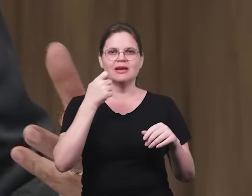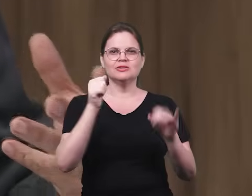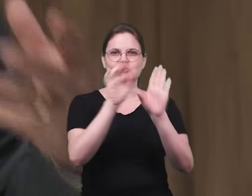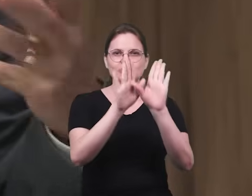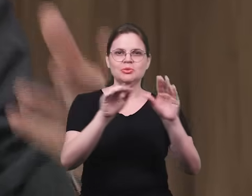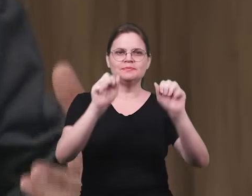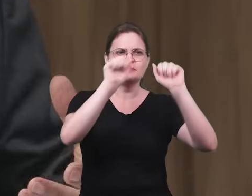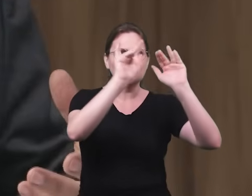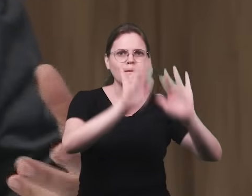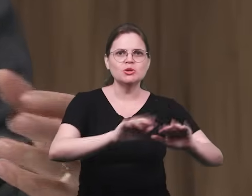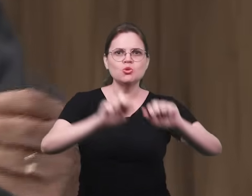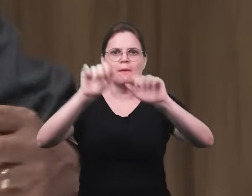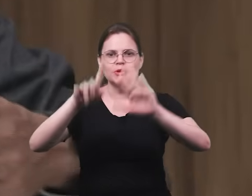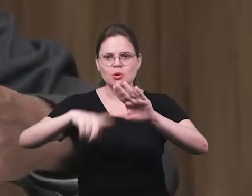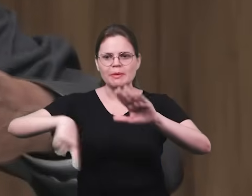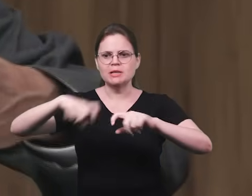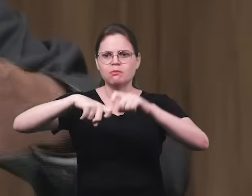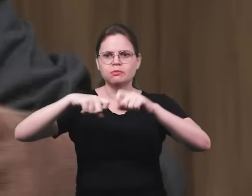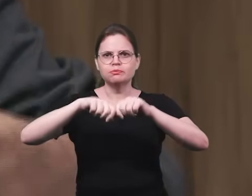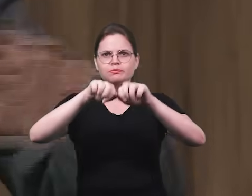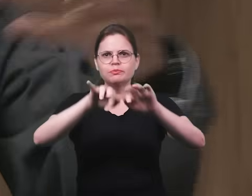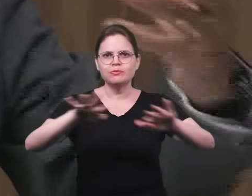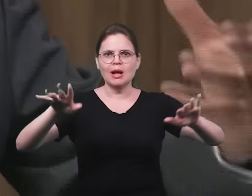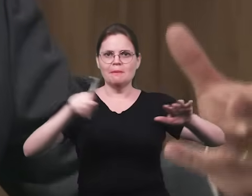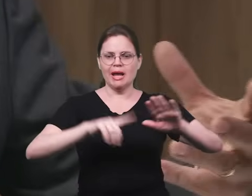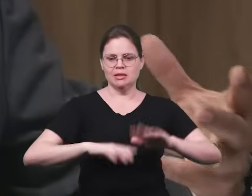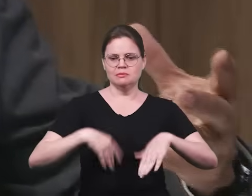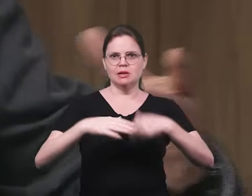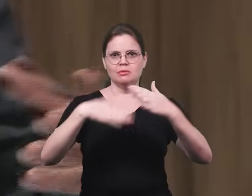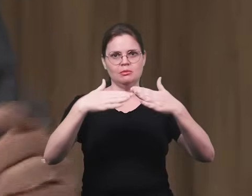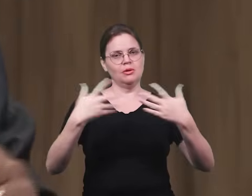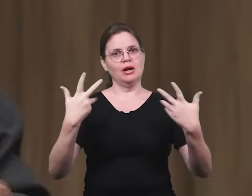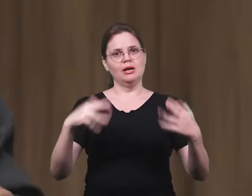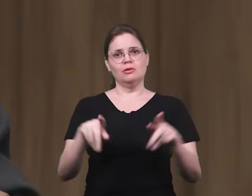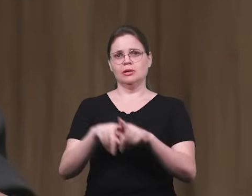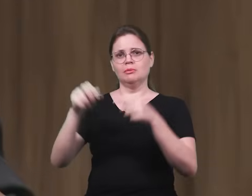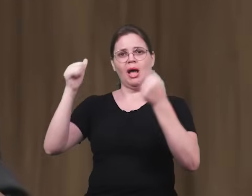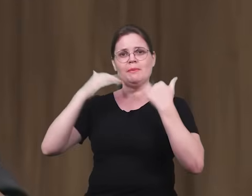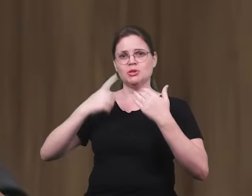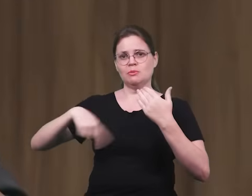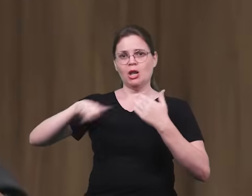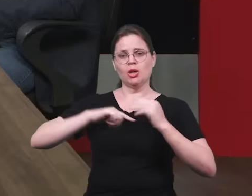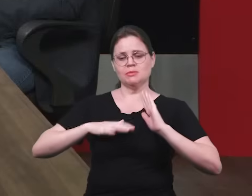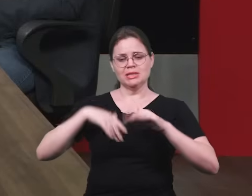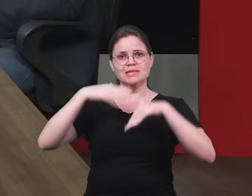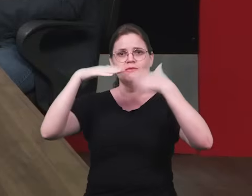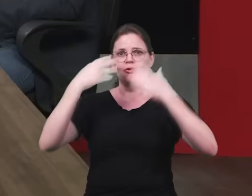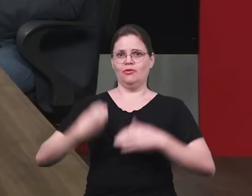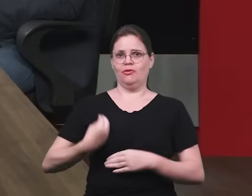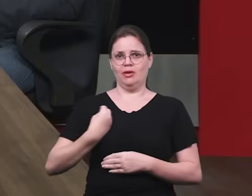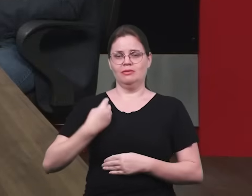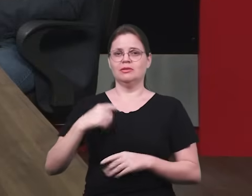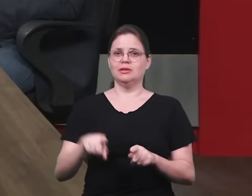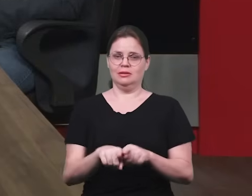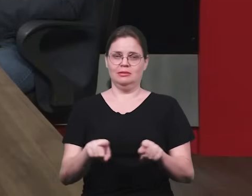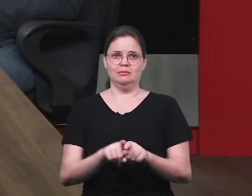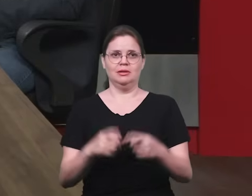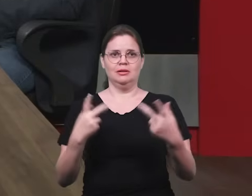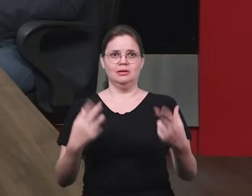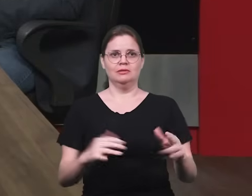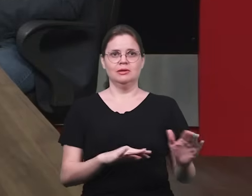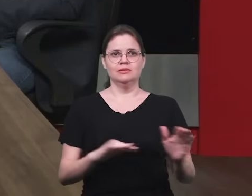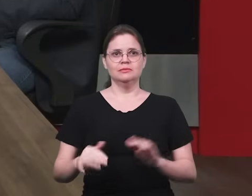vitalidade, né, força, para que eles então se desenvolvessem na terra. Você vê que Deus, ele